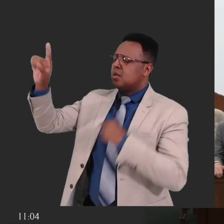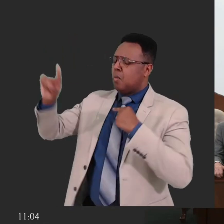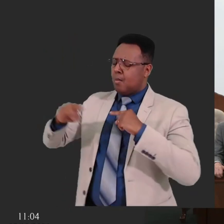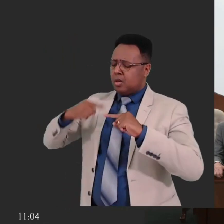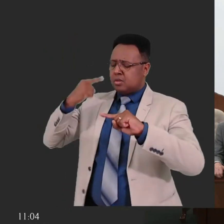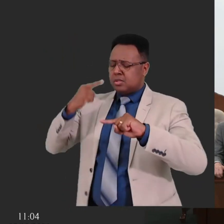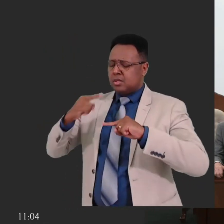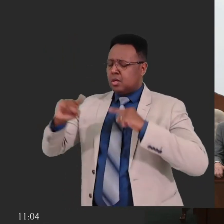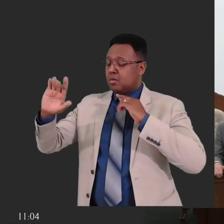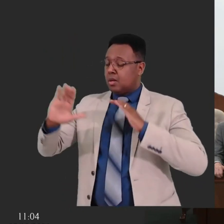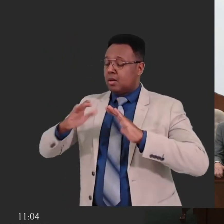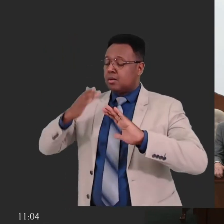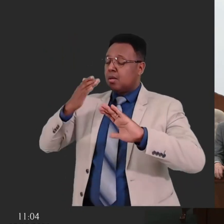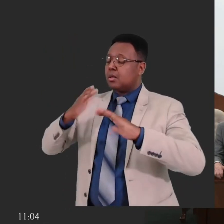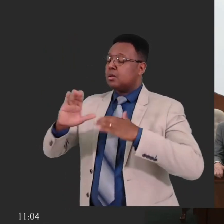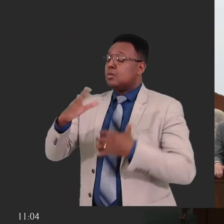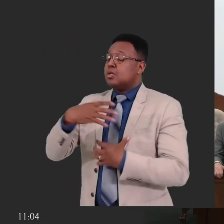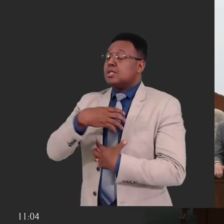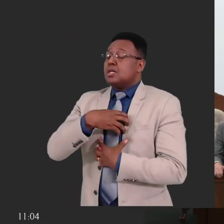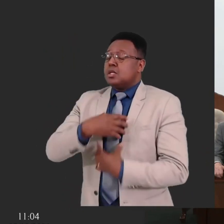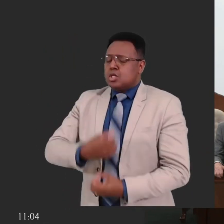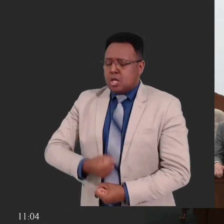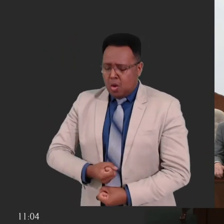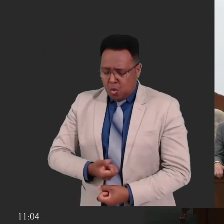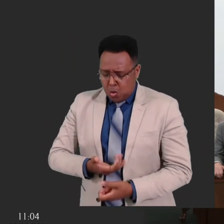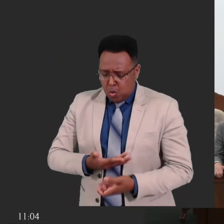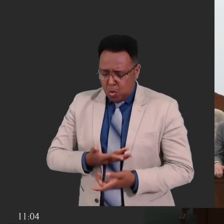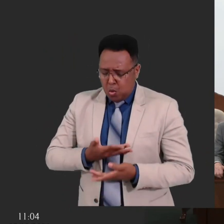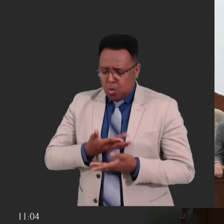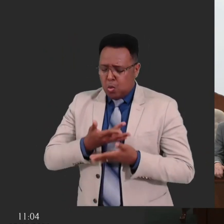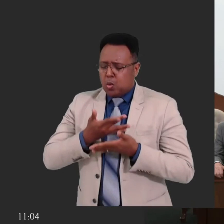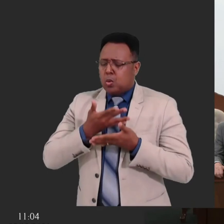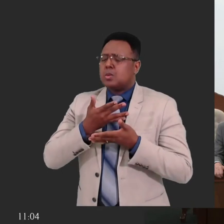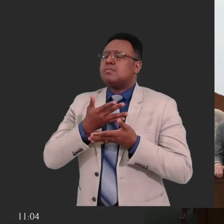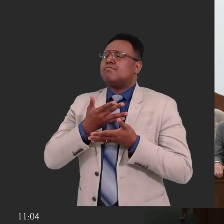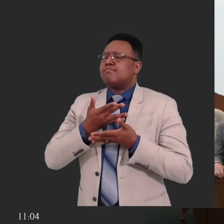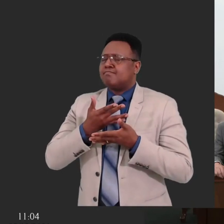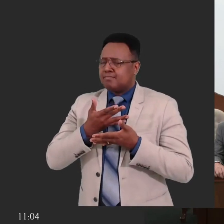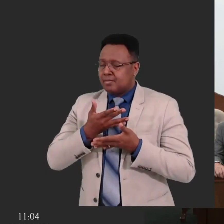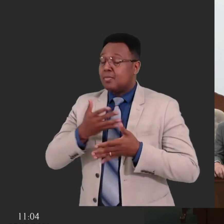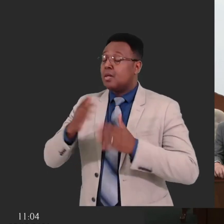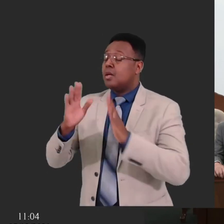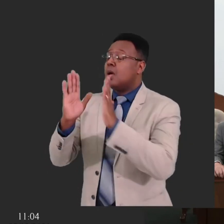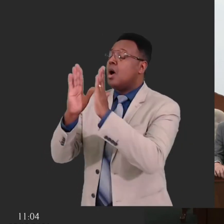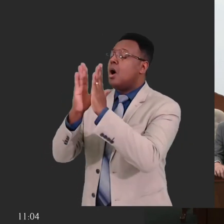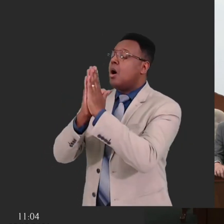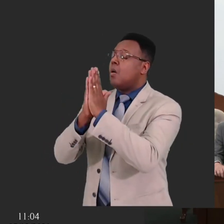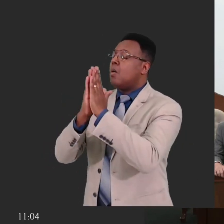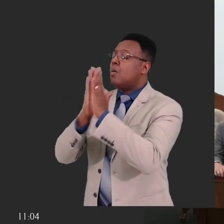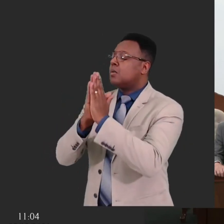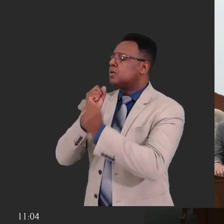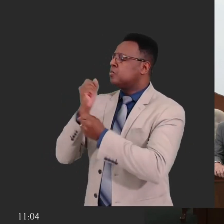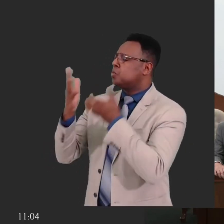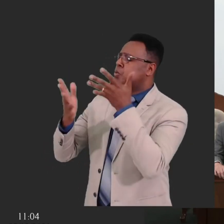visitava os nossos corações quando louvamos a ti. Na oração que foi recebida no